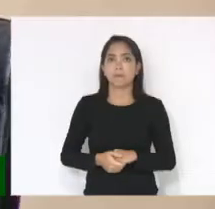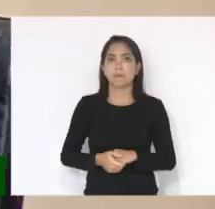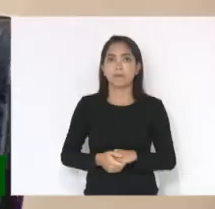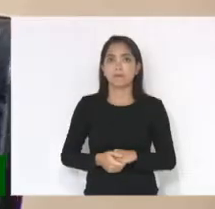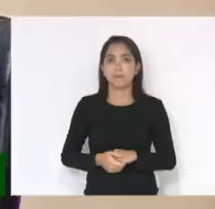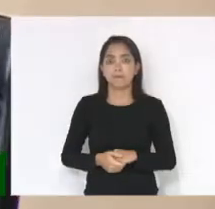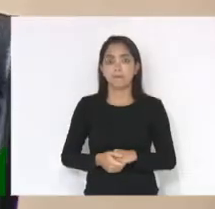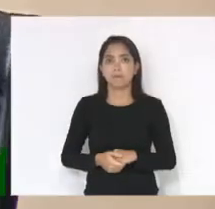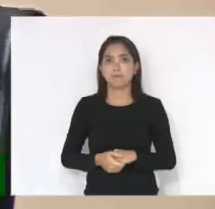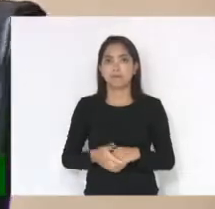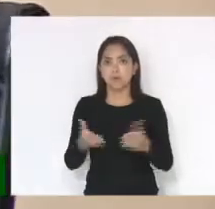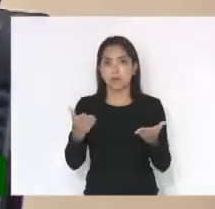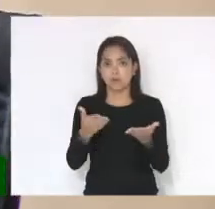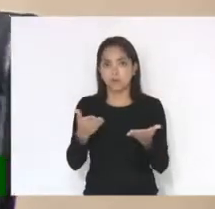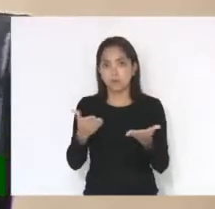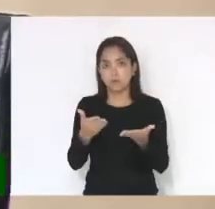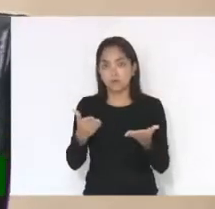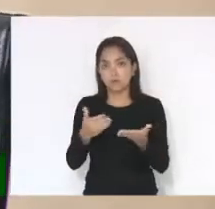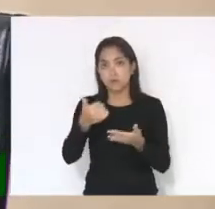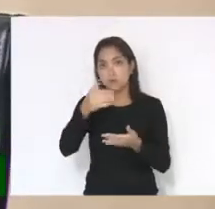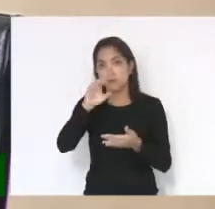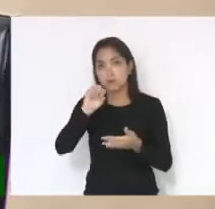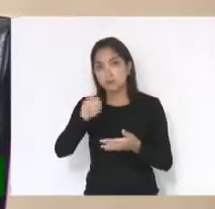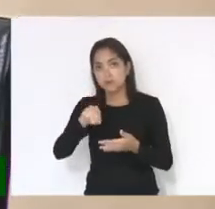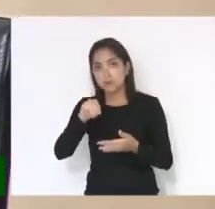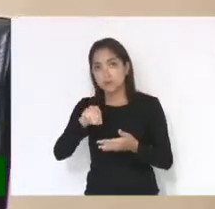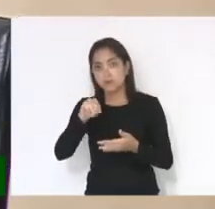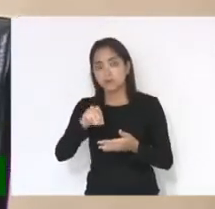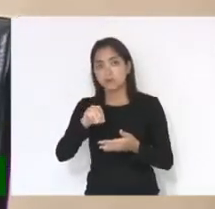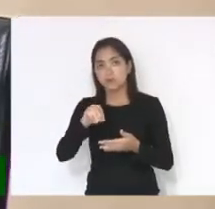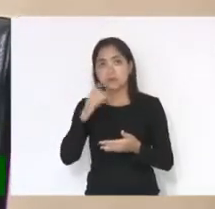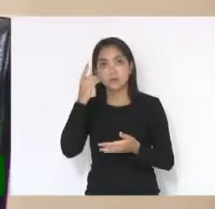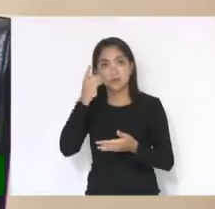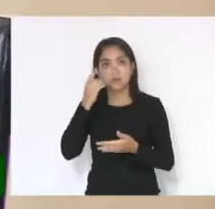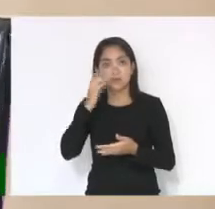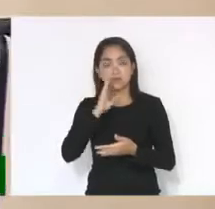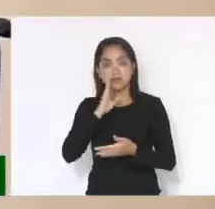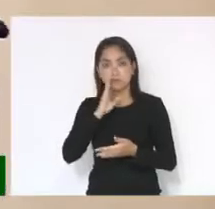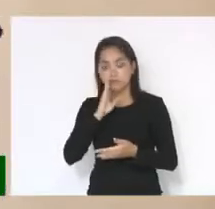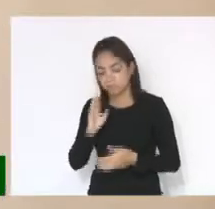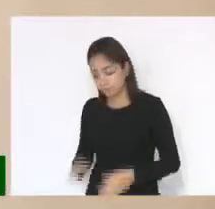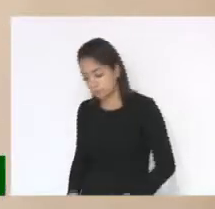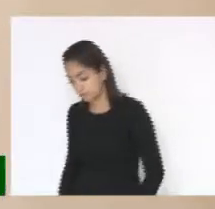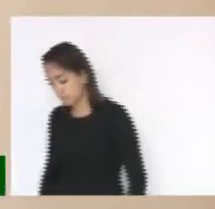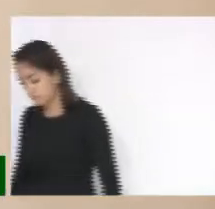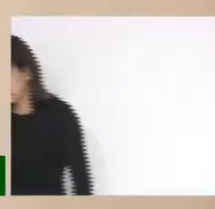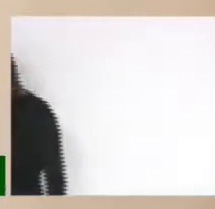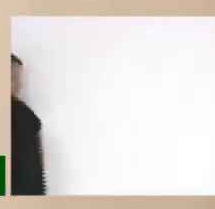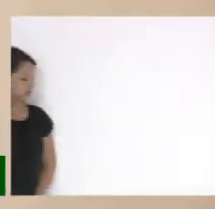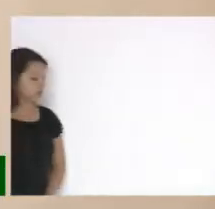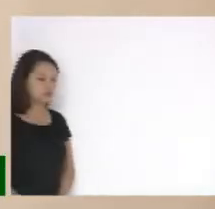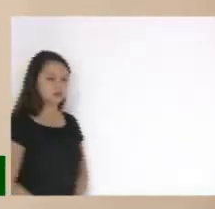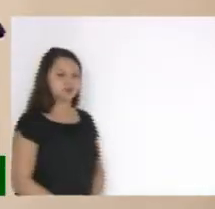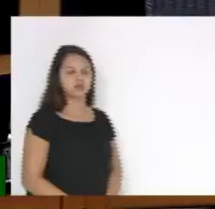Pelo tempo de até 10 minutos, em explicações pessoais, com a palavra o deputado Nilson Berlanda.